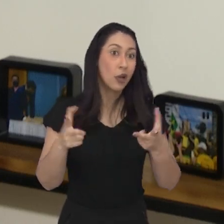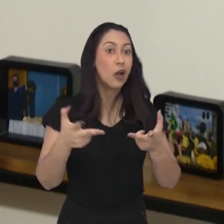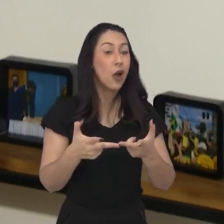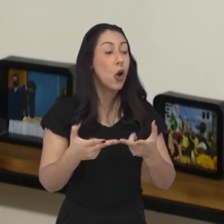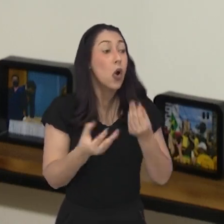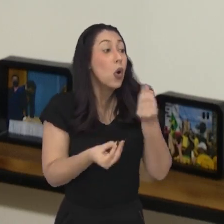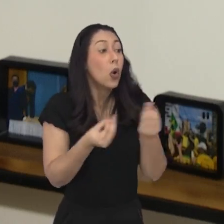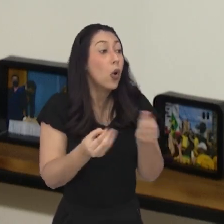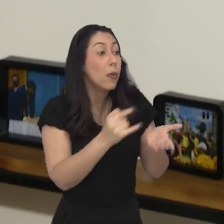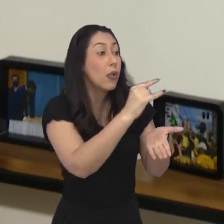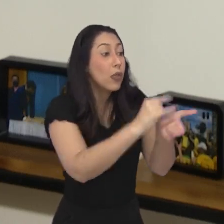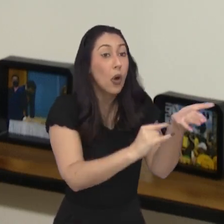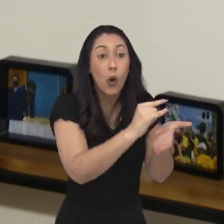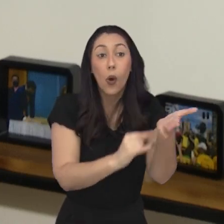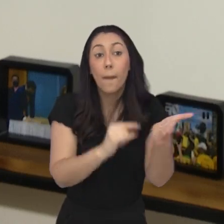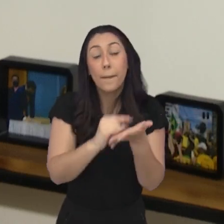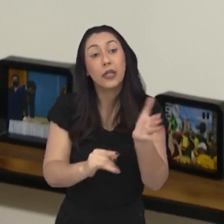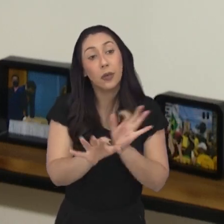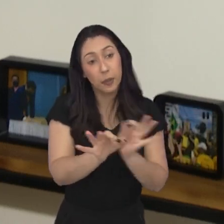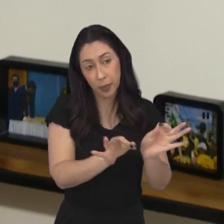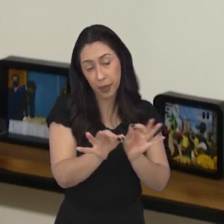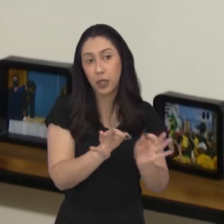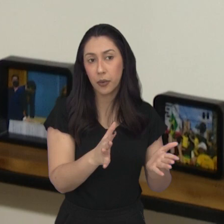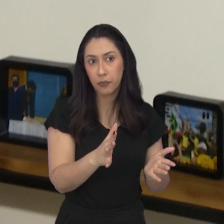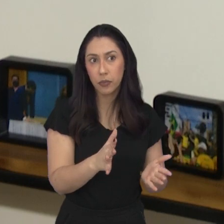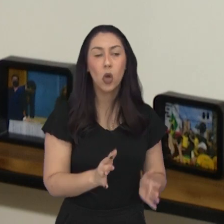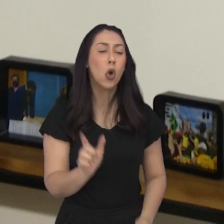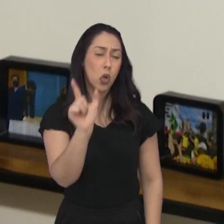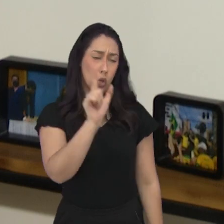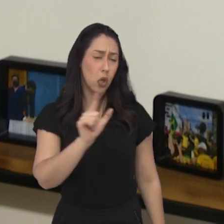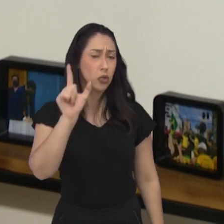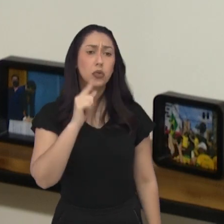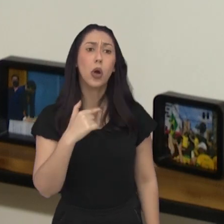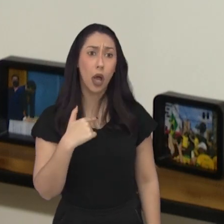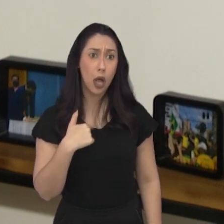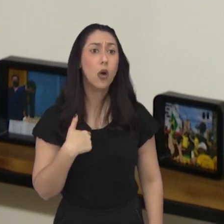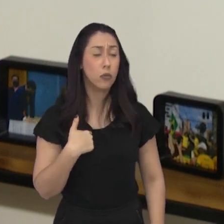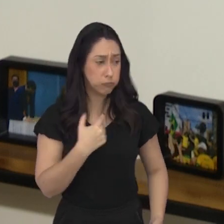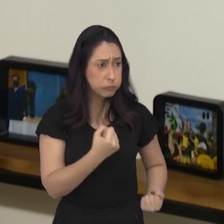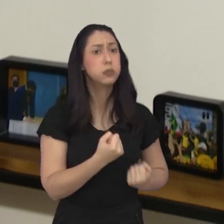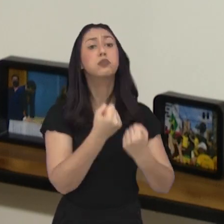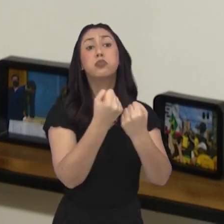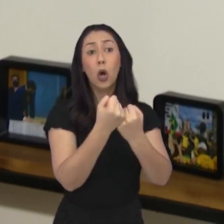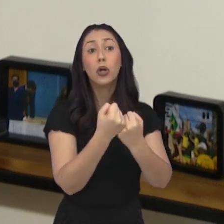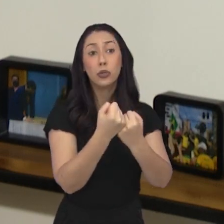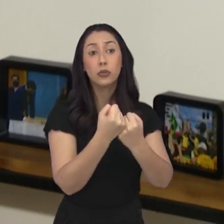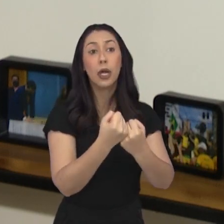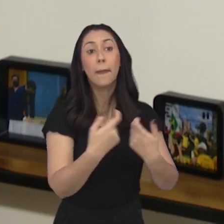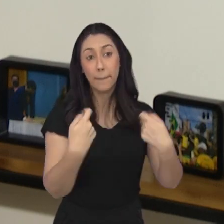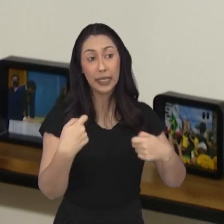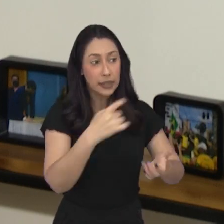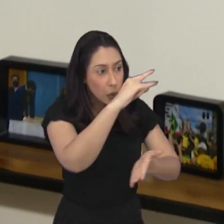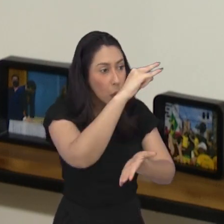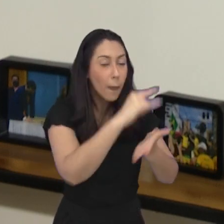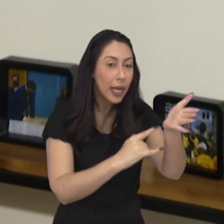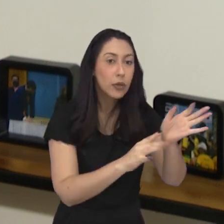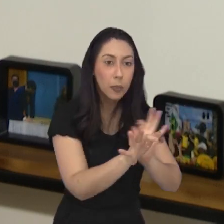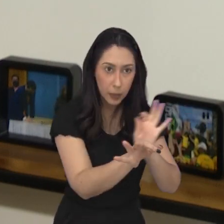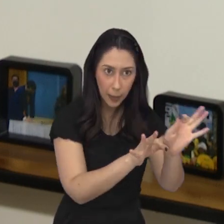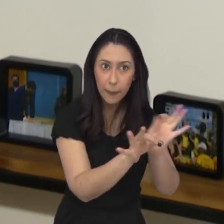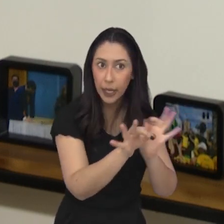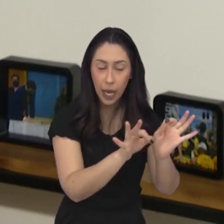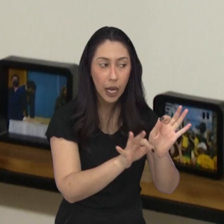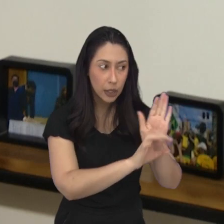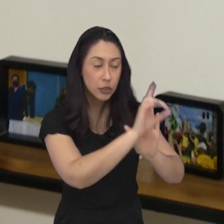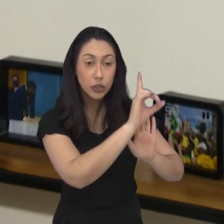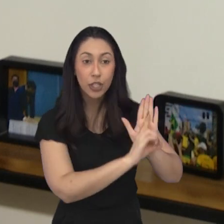público para a gente chegar lá e conseguir regularizar esses bairros. É claro, eu defendo a regularização dos bairros, né, dessas pessoas que compraram, etc.